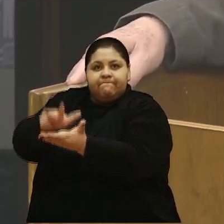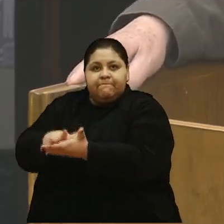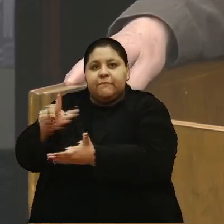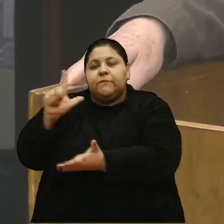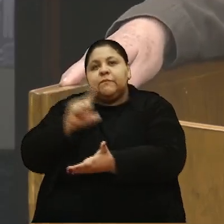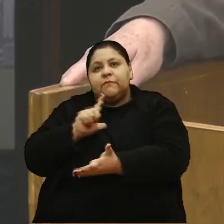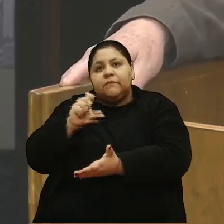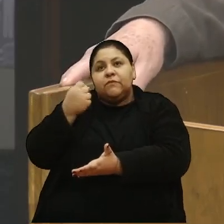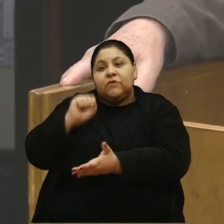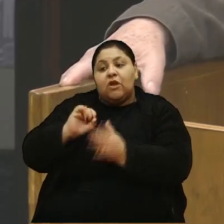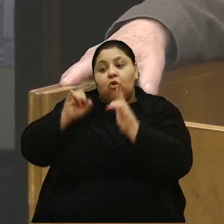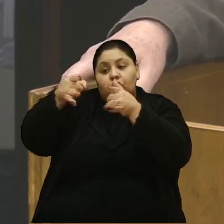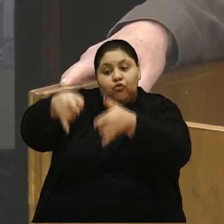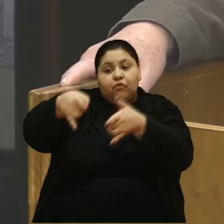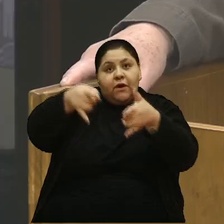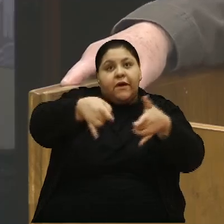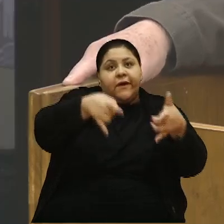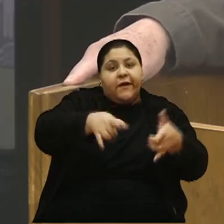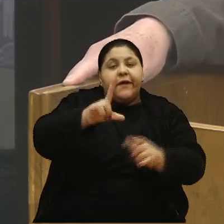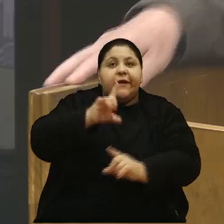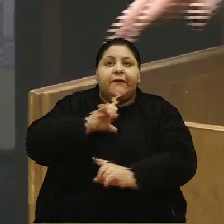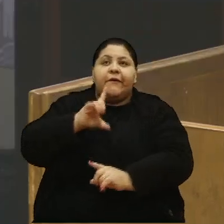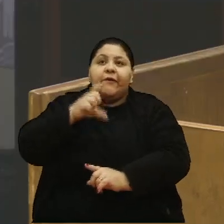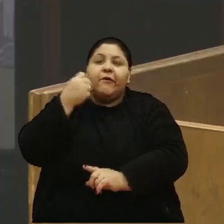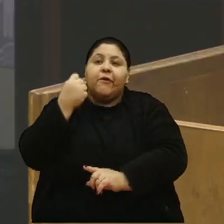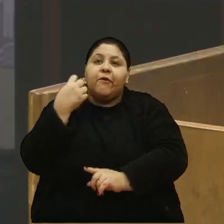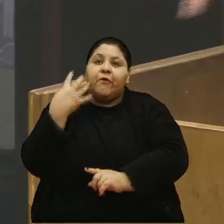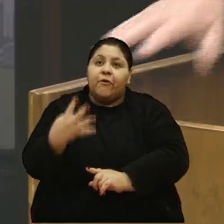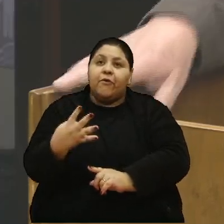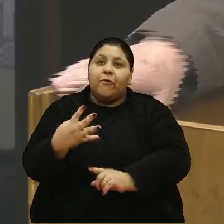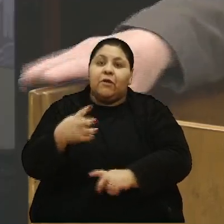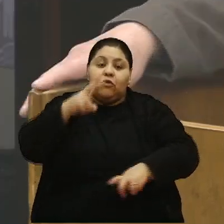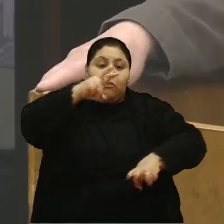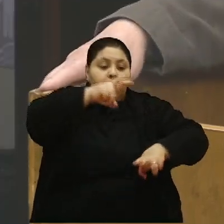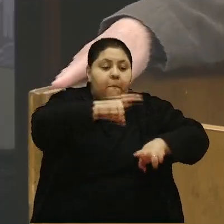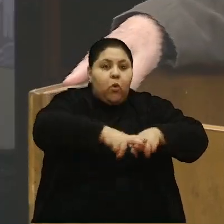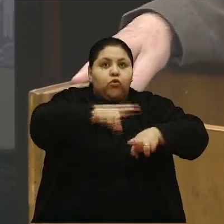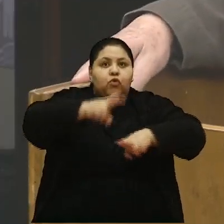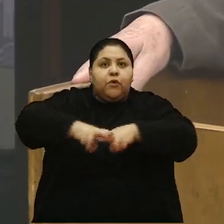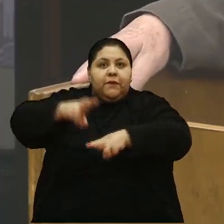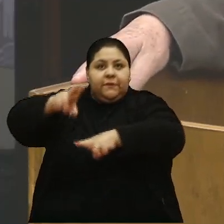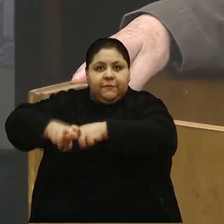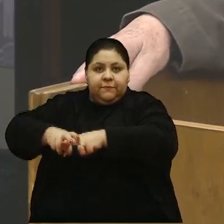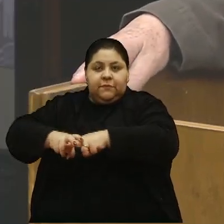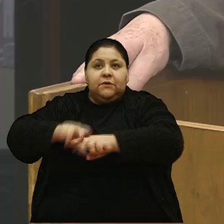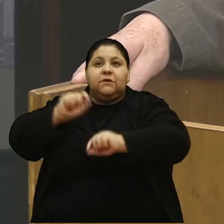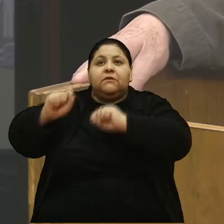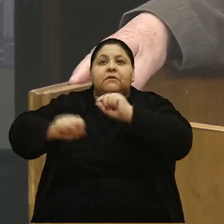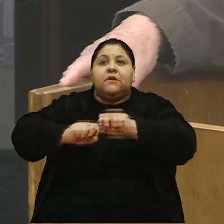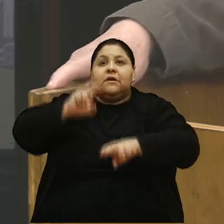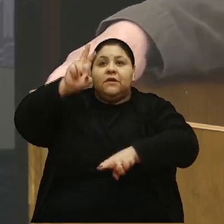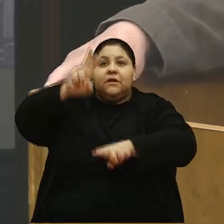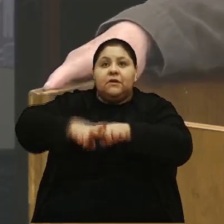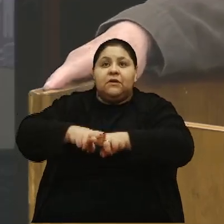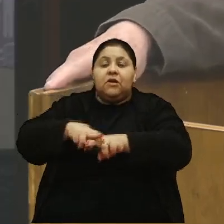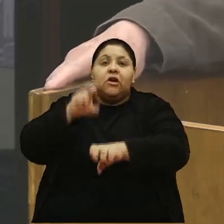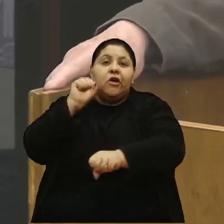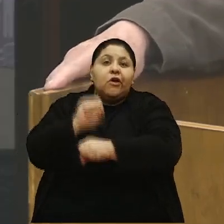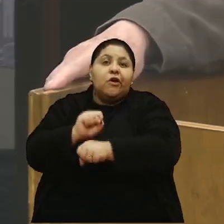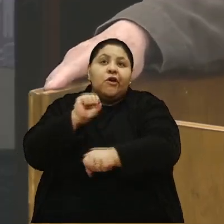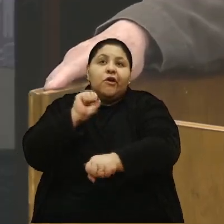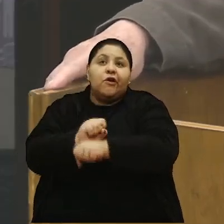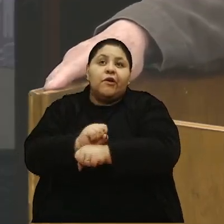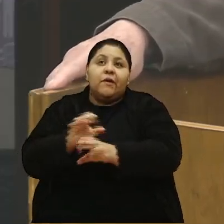tem 8 camas e tu tem 4 poltronas. Tá? Quem vai para a poltrona fica esperando vagar